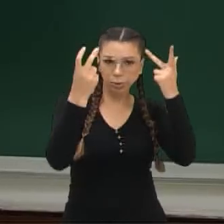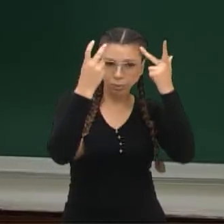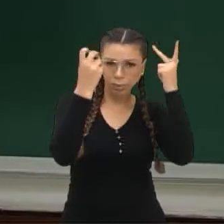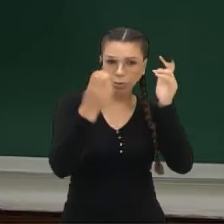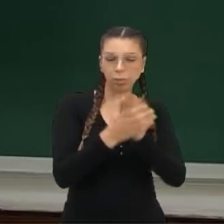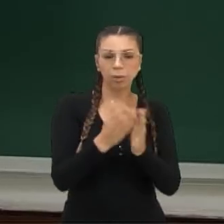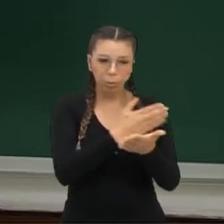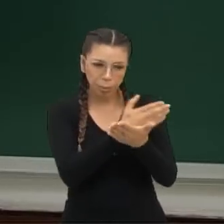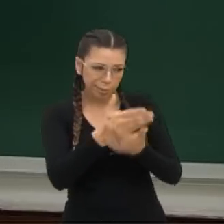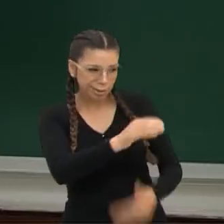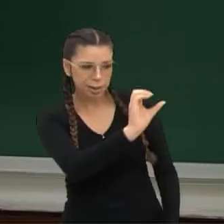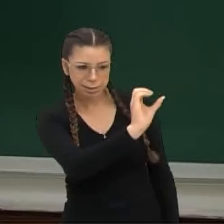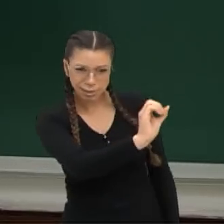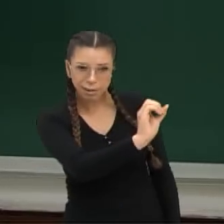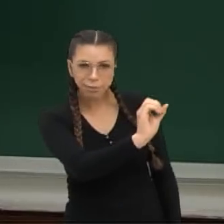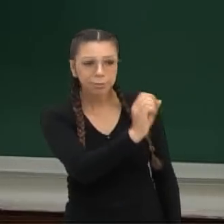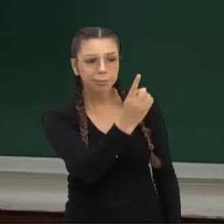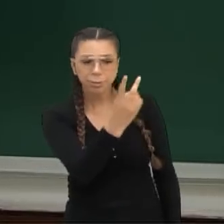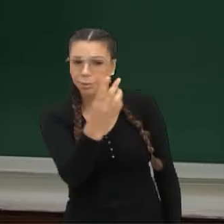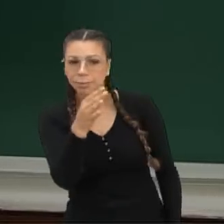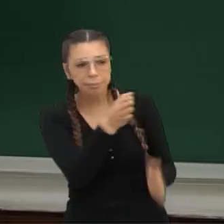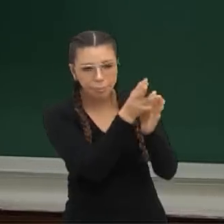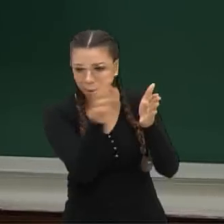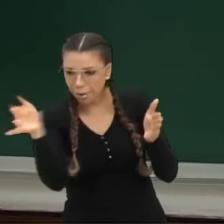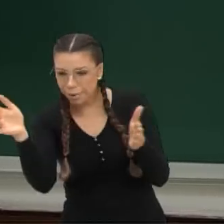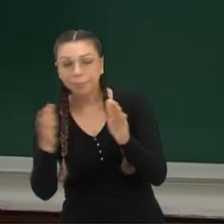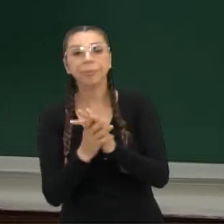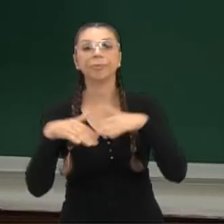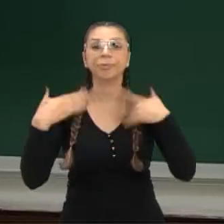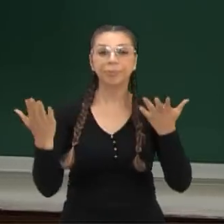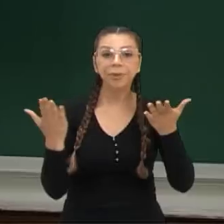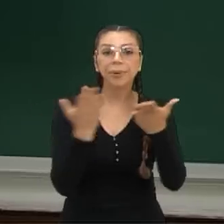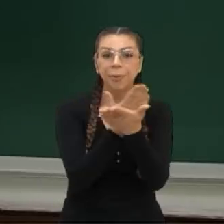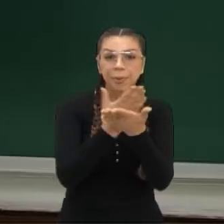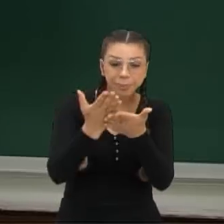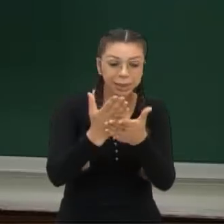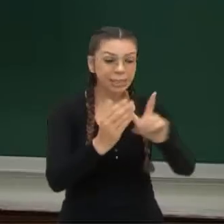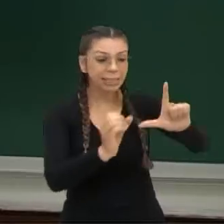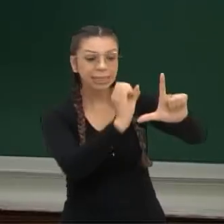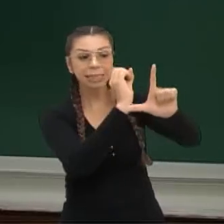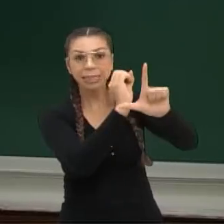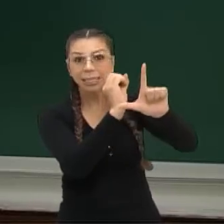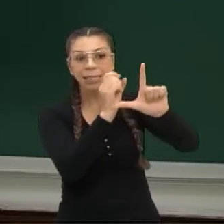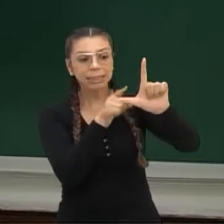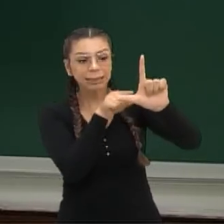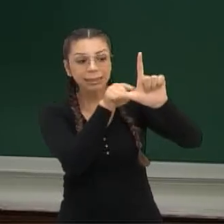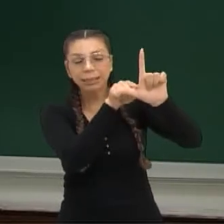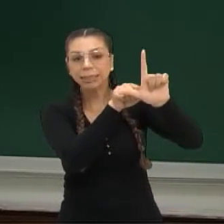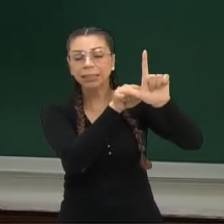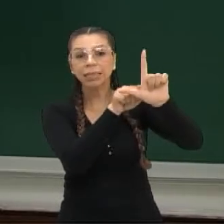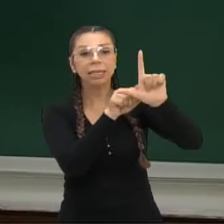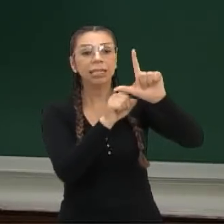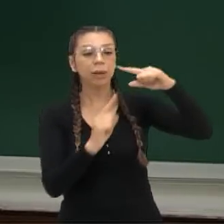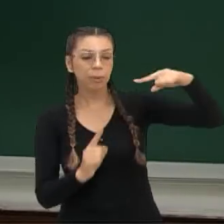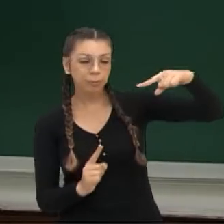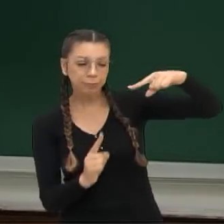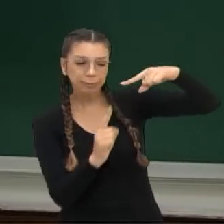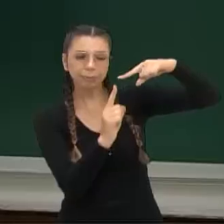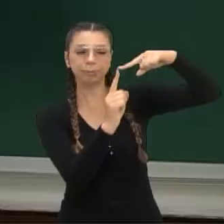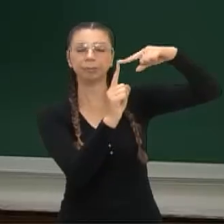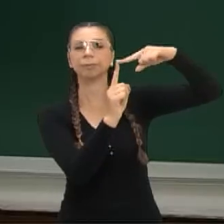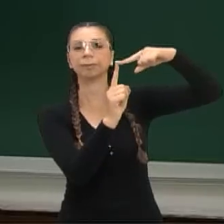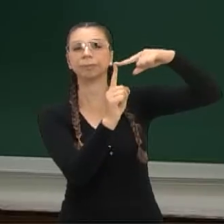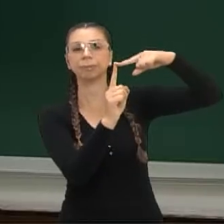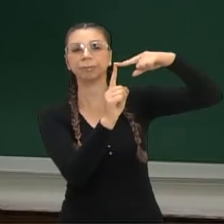contagem? Então, começa do 0. Então, esse ponto aqui, onde é o ponto de encontro dos dois